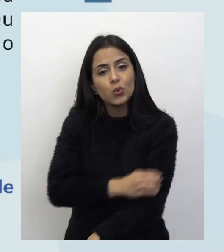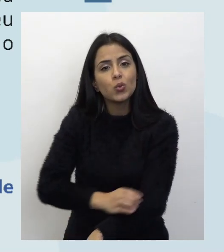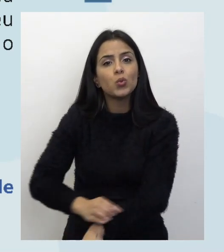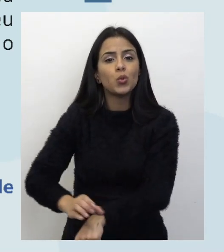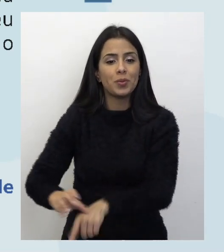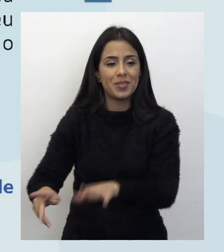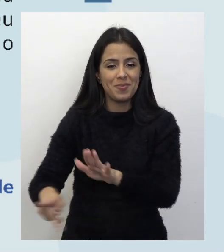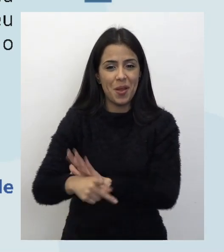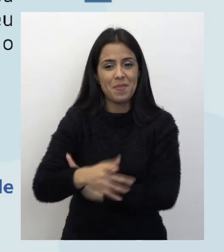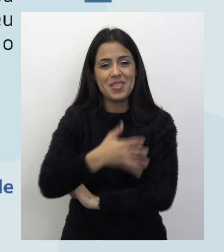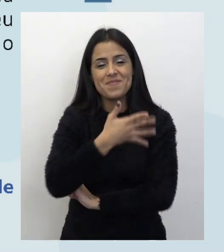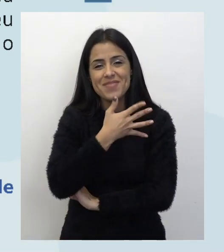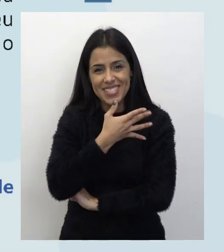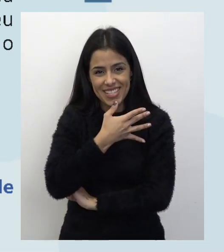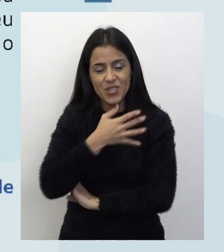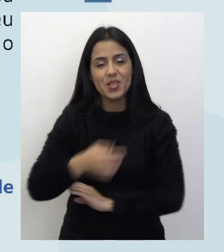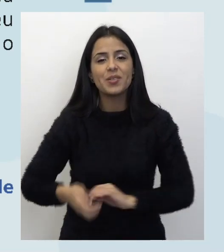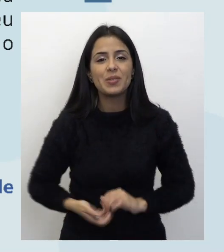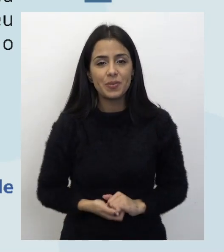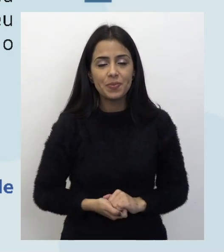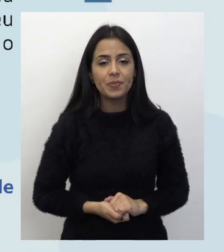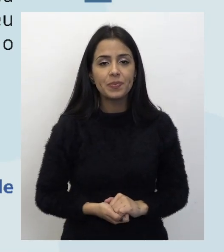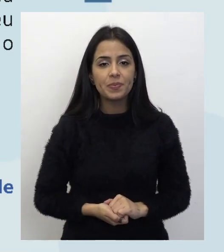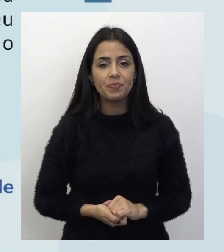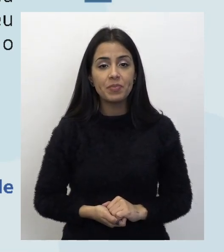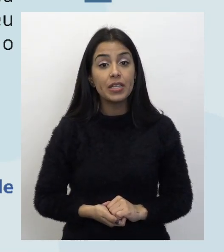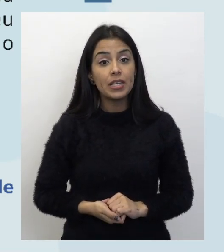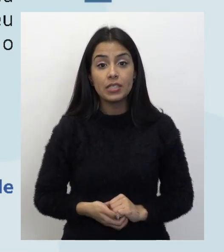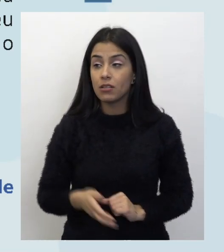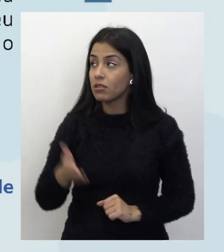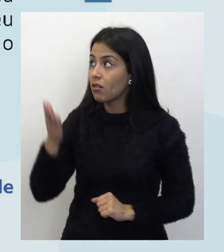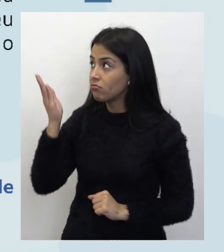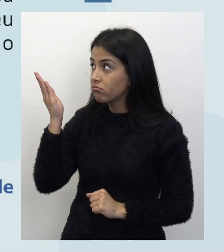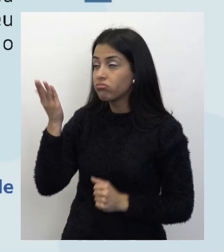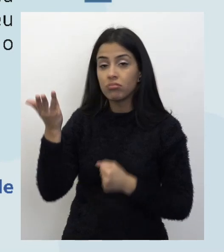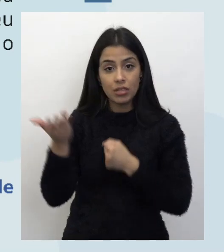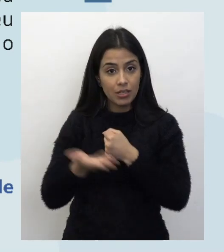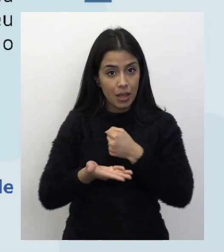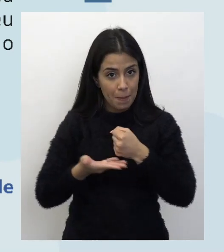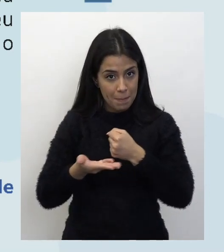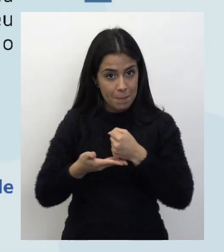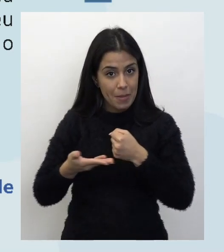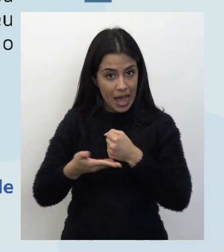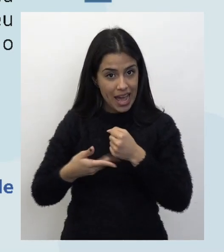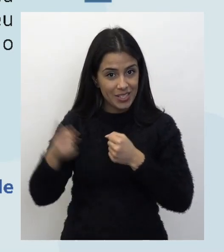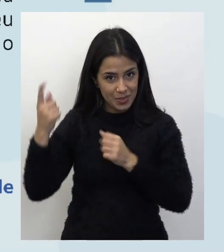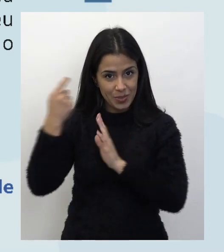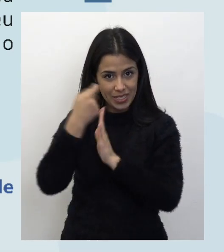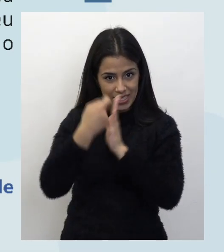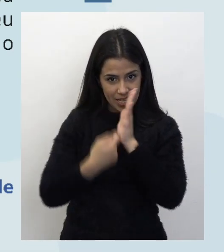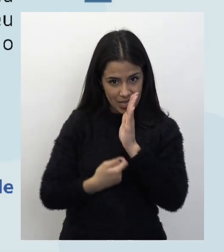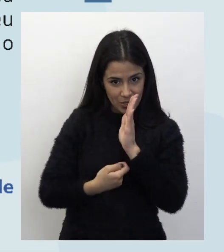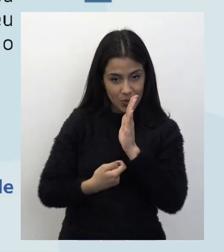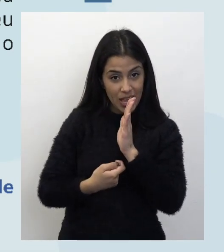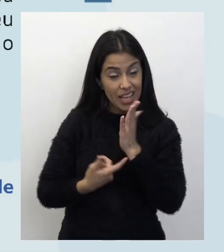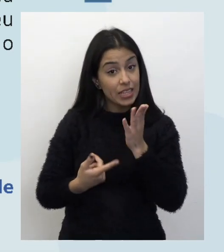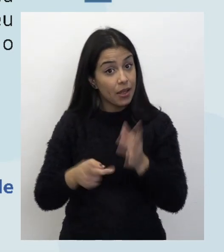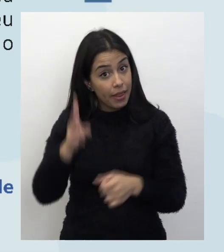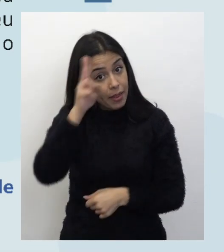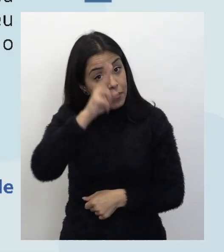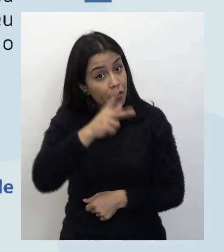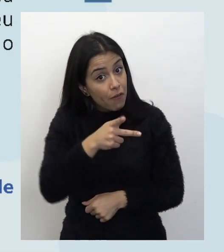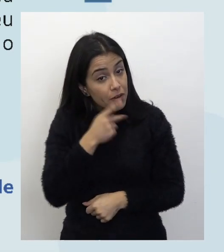macedônicos. Então, de posse da ideia central desse texto, né, acabei de comentar para vocês, para ele a cultura também era um elemento